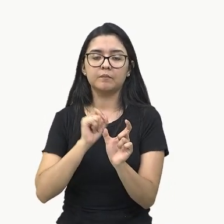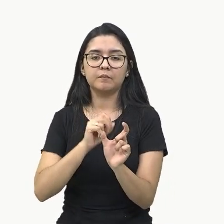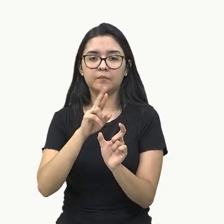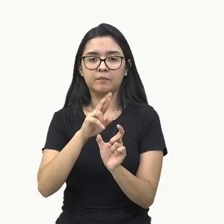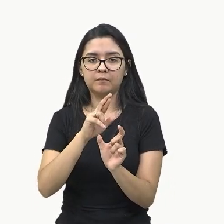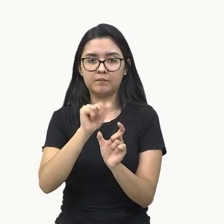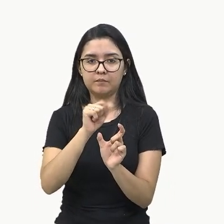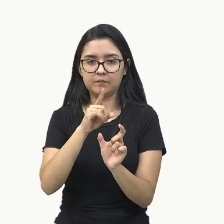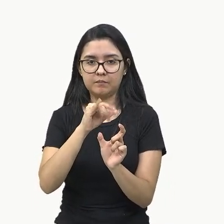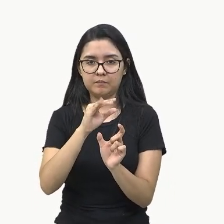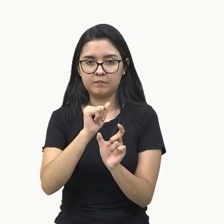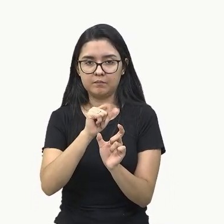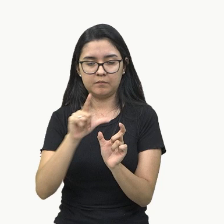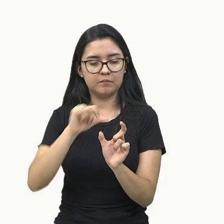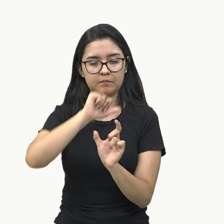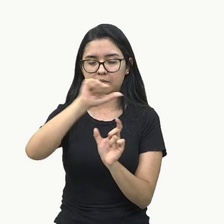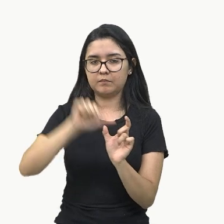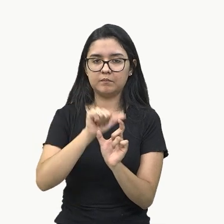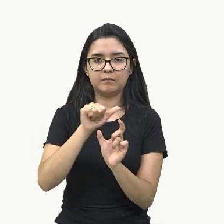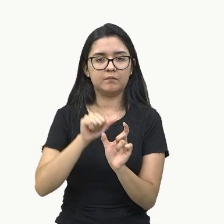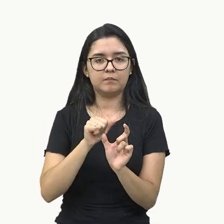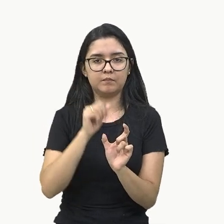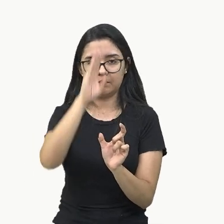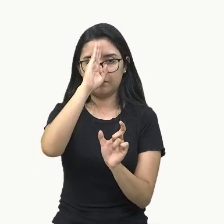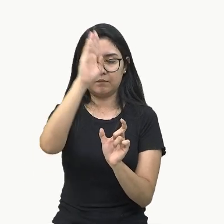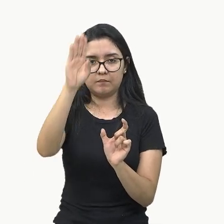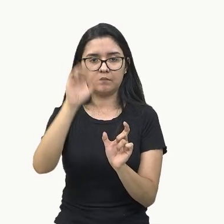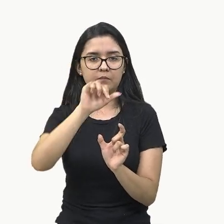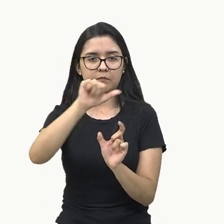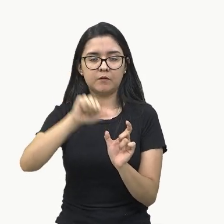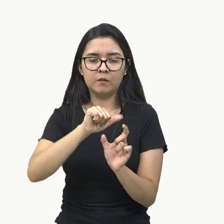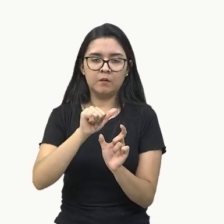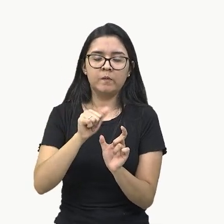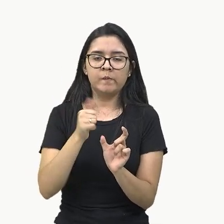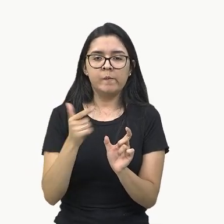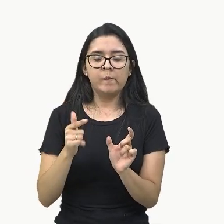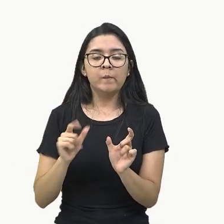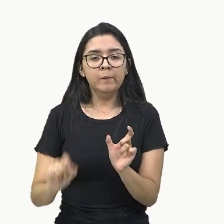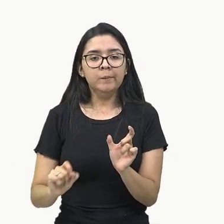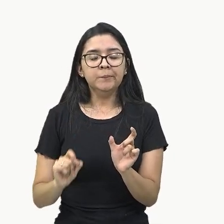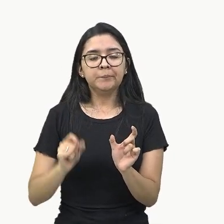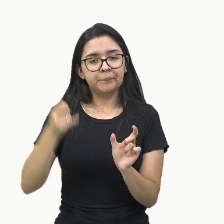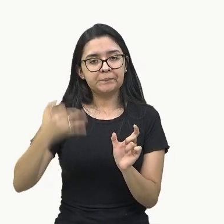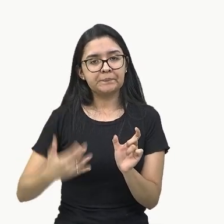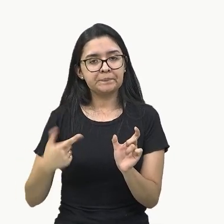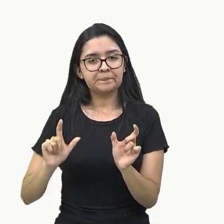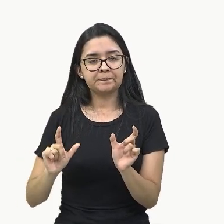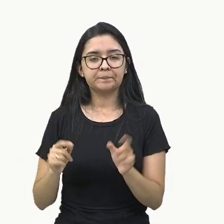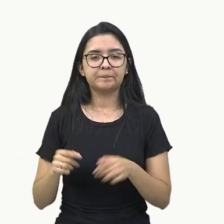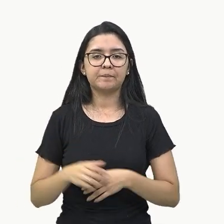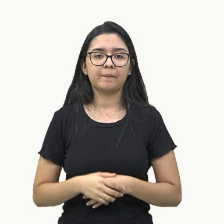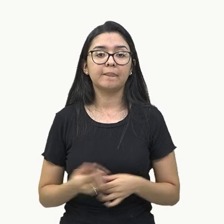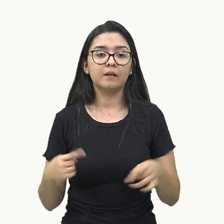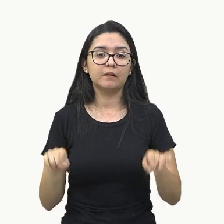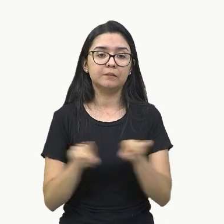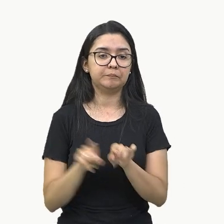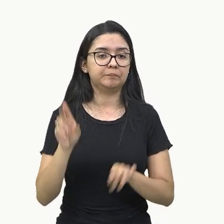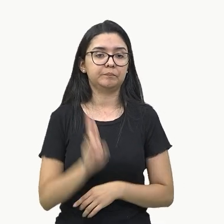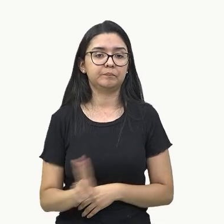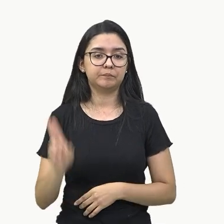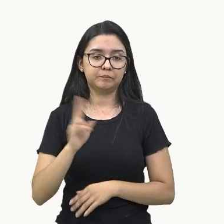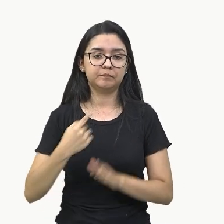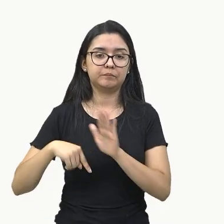haja alteração fonética. Muito atentos para isso aí, já falamos sobre. A gente tem aqui o uso de